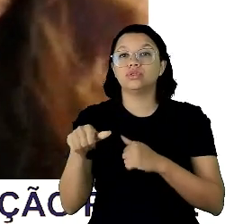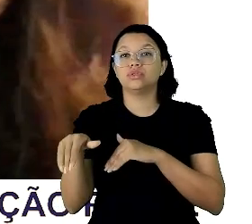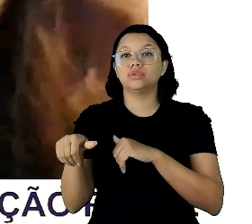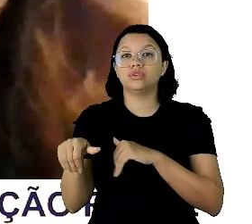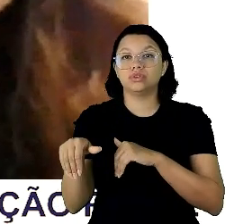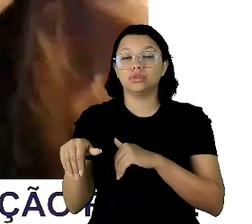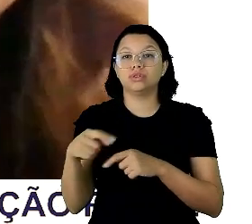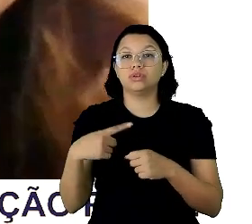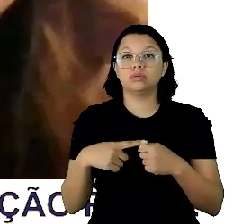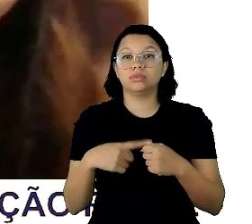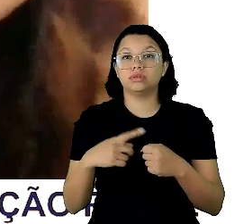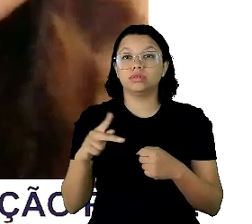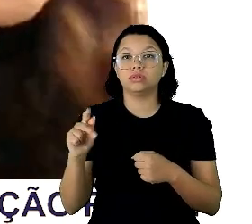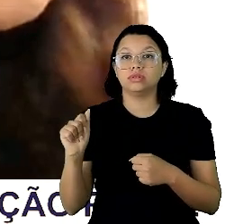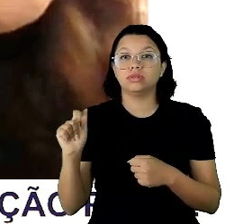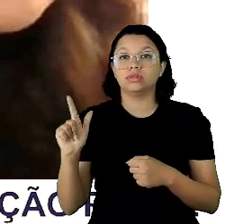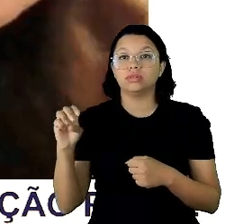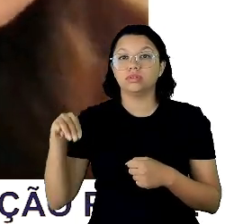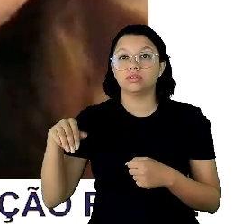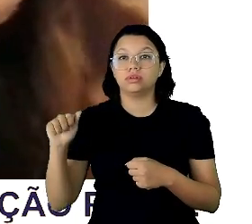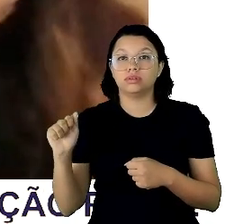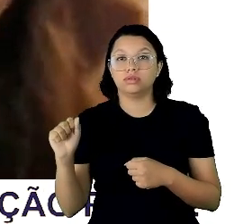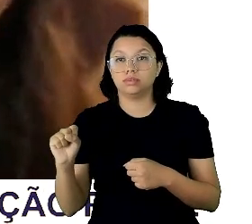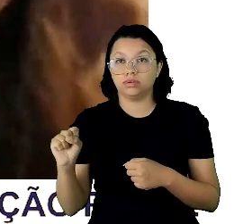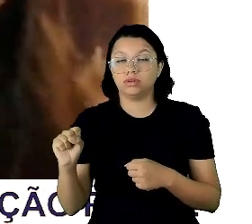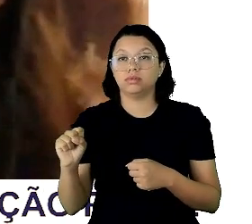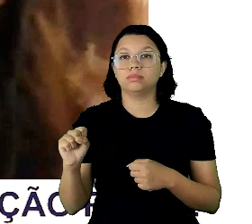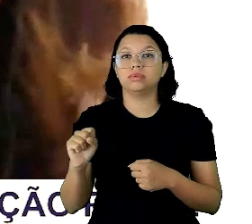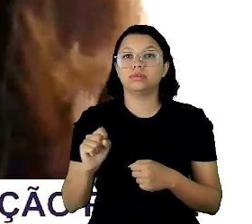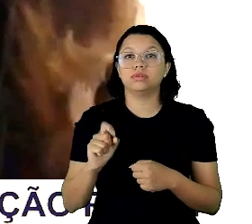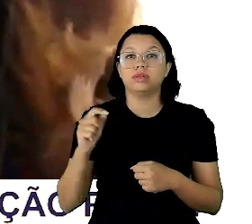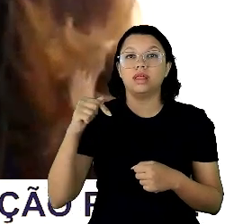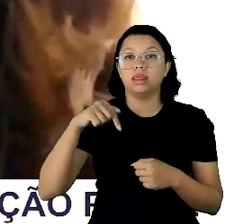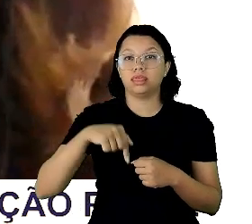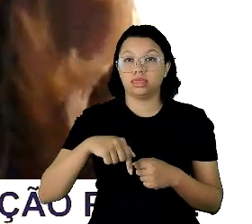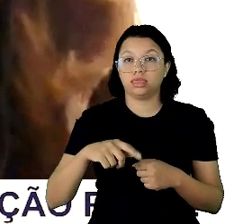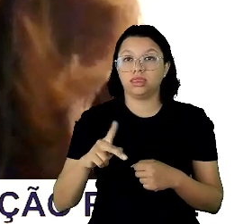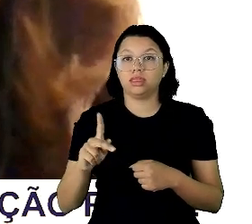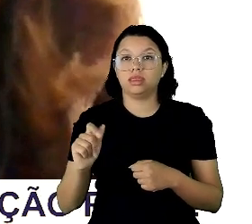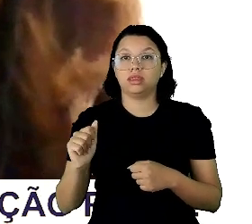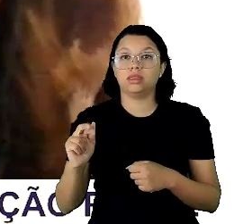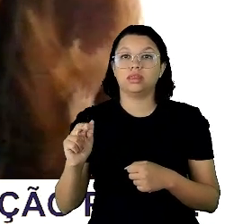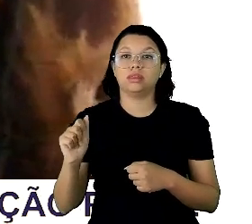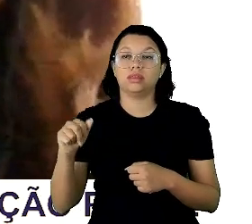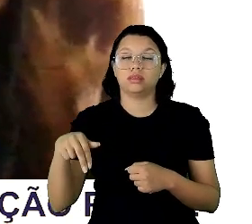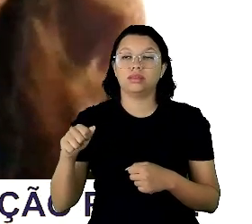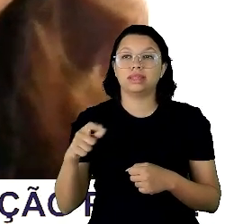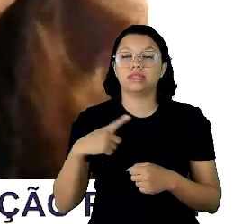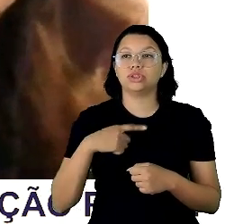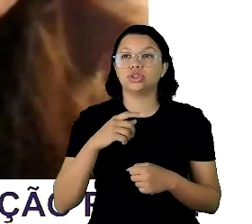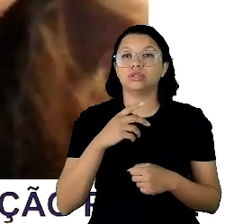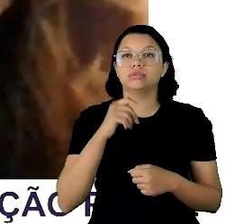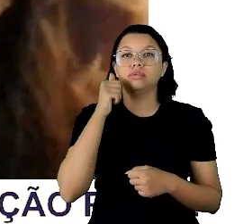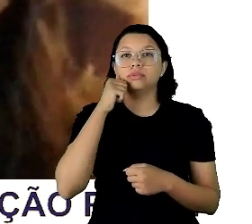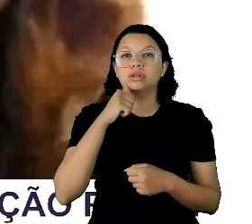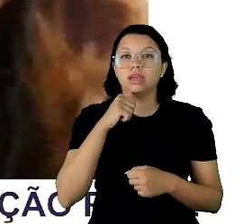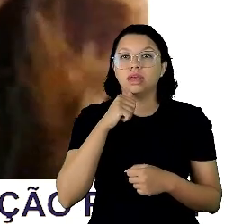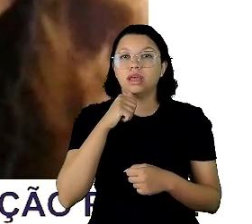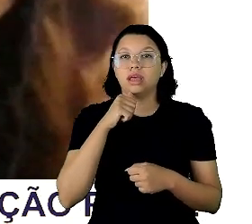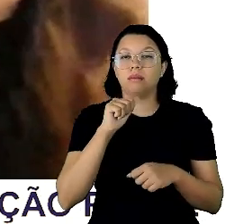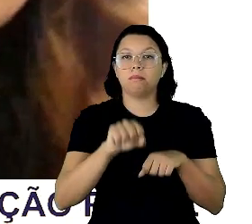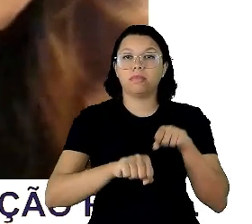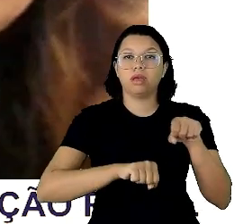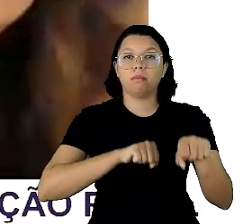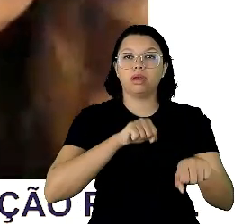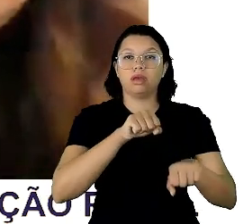cidade chamada Palmas, né, que fica no Paraná, uma moça chamada Andressa estava andando de bicicleta, foram